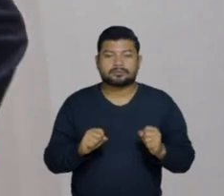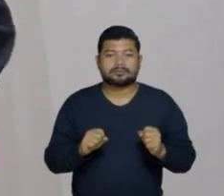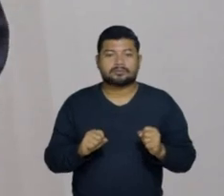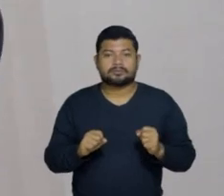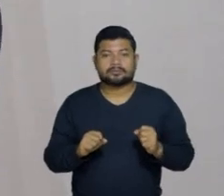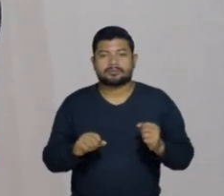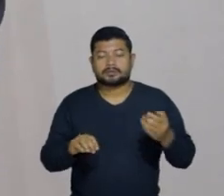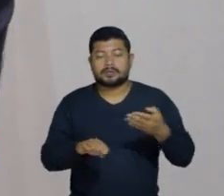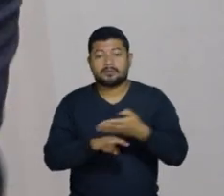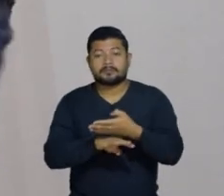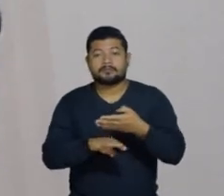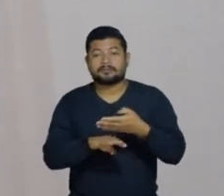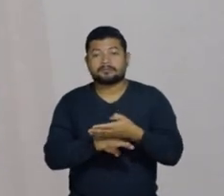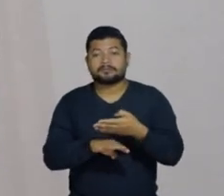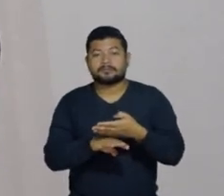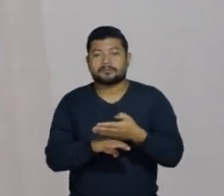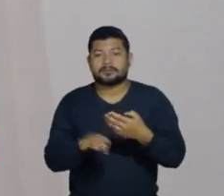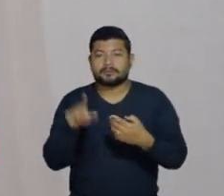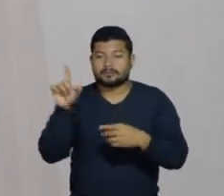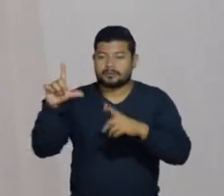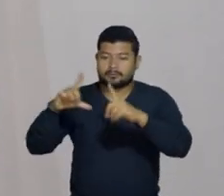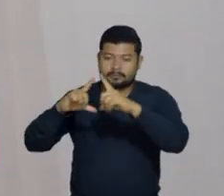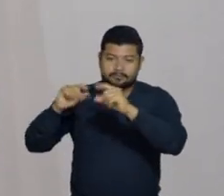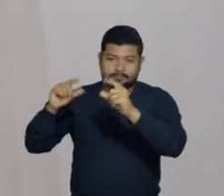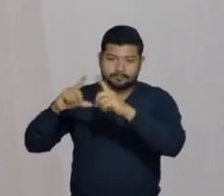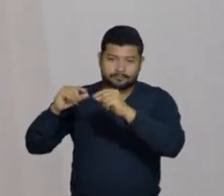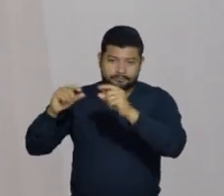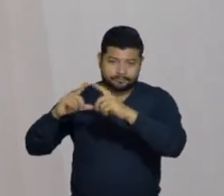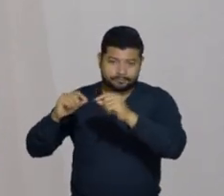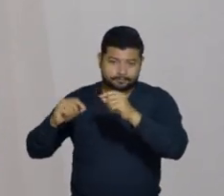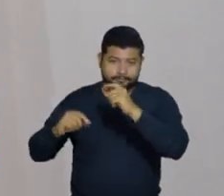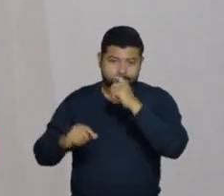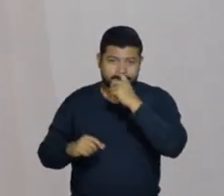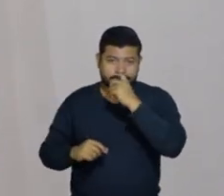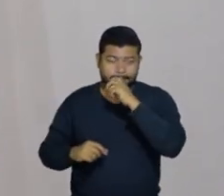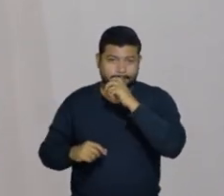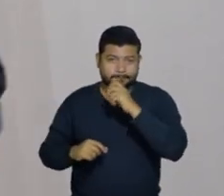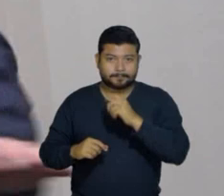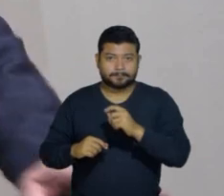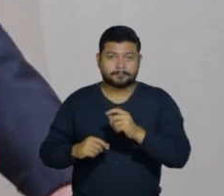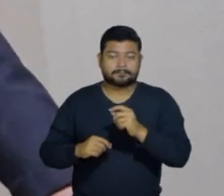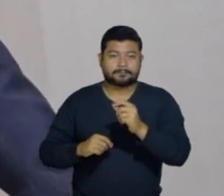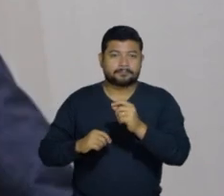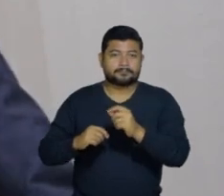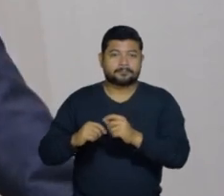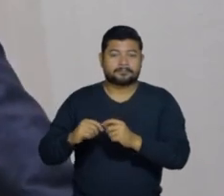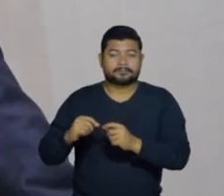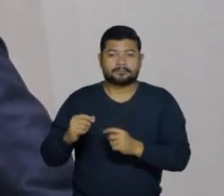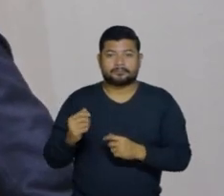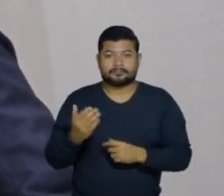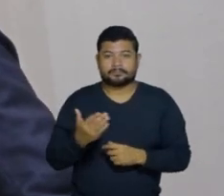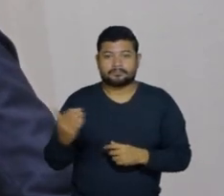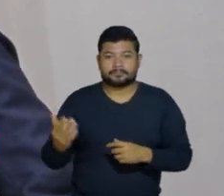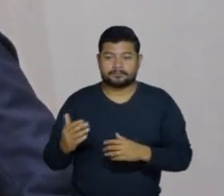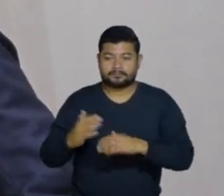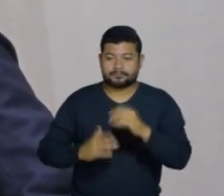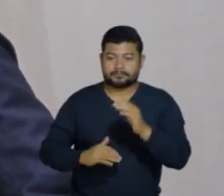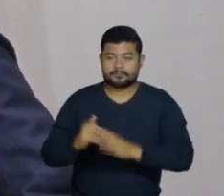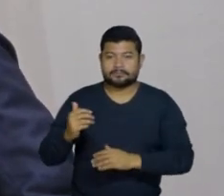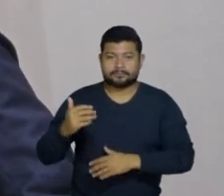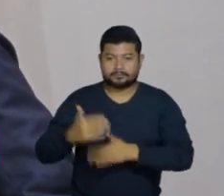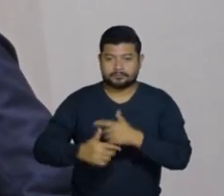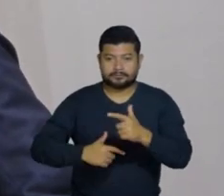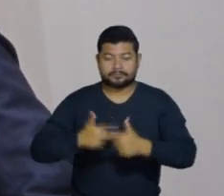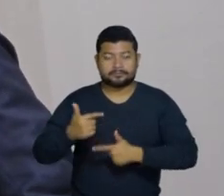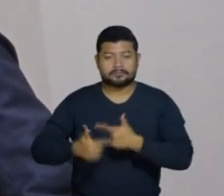de participar em Brasília das atividades promovidas pelo deputado federal Pedro